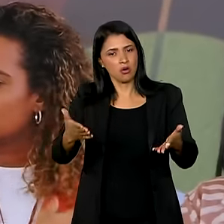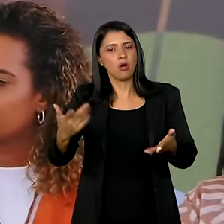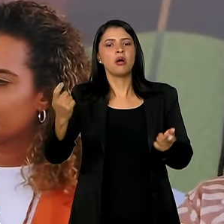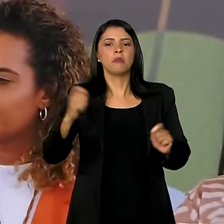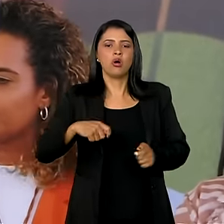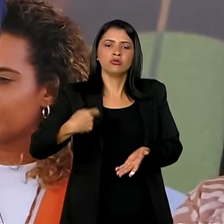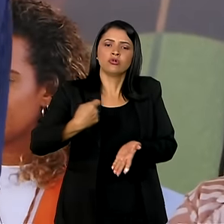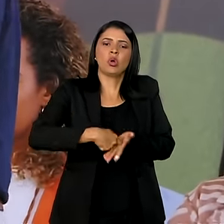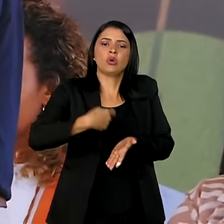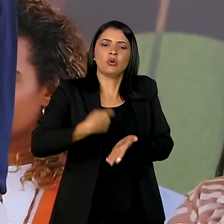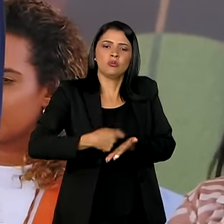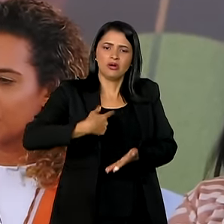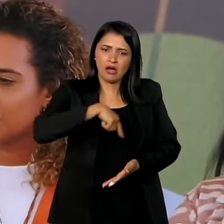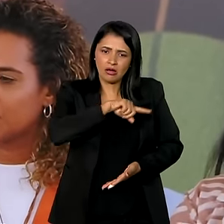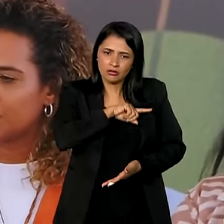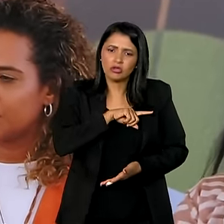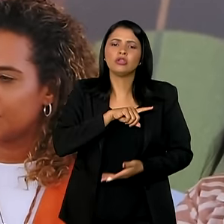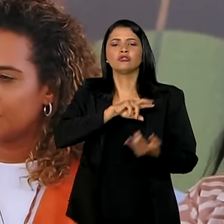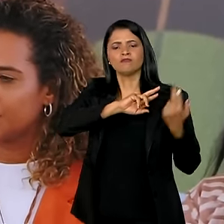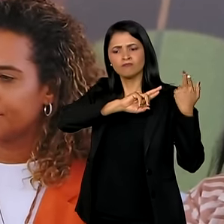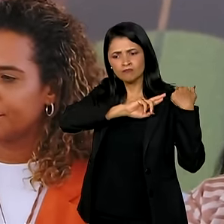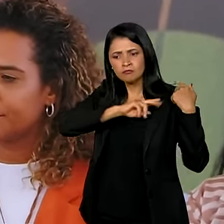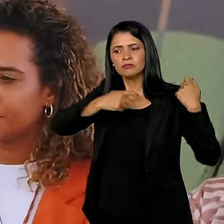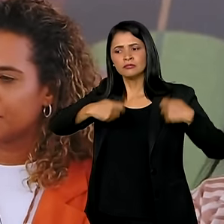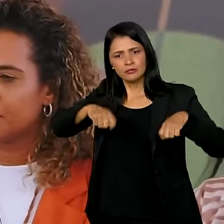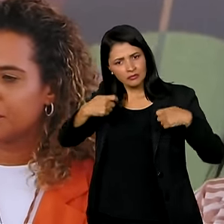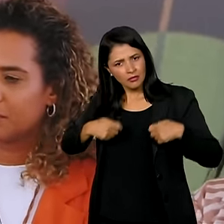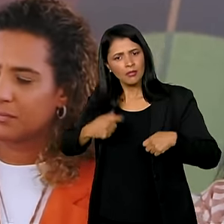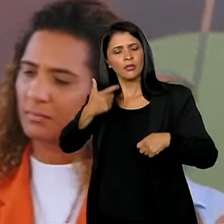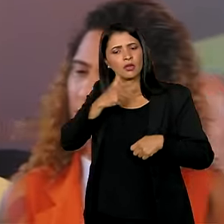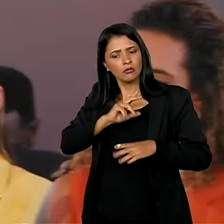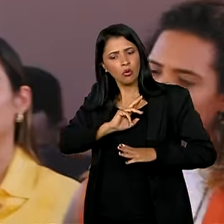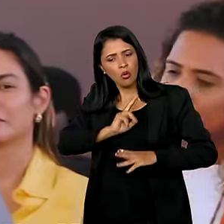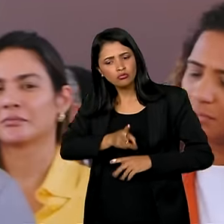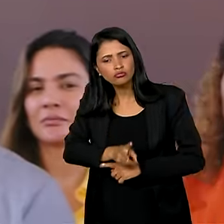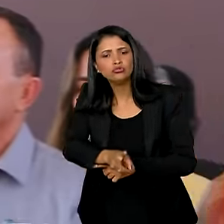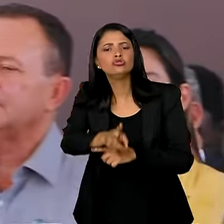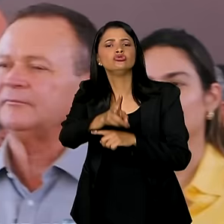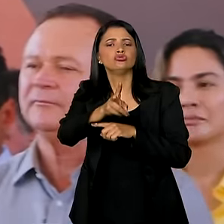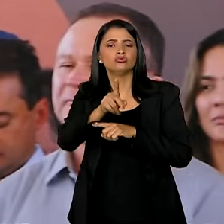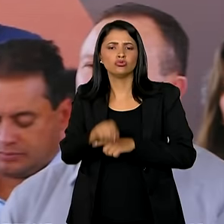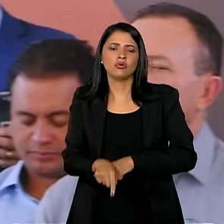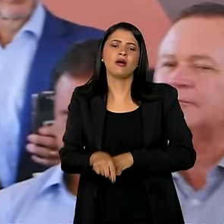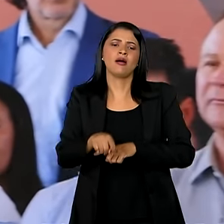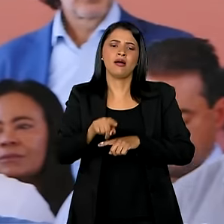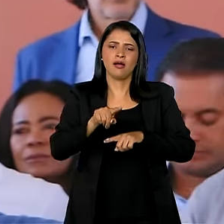cobrar e nós temos a obrigação de dar sequência a essa